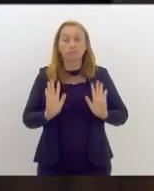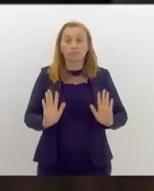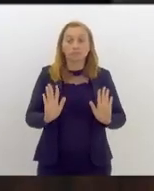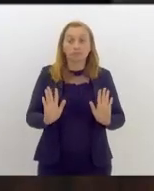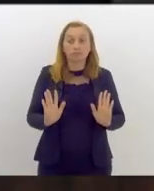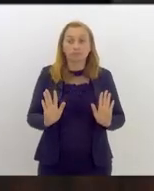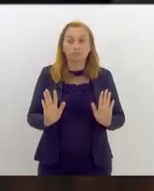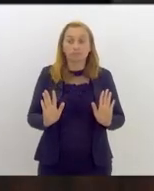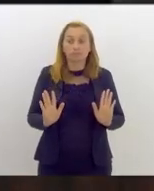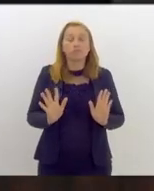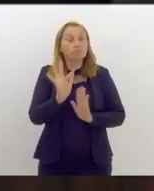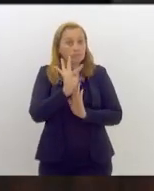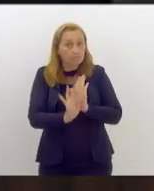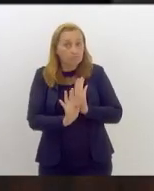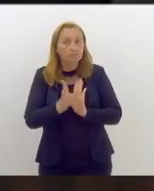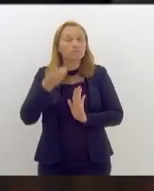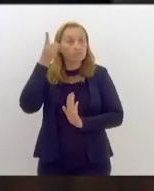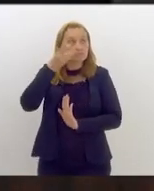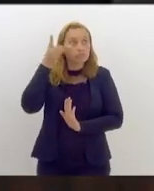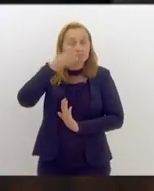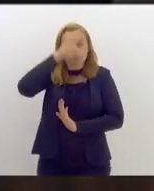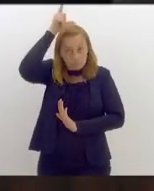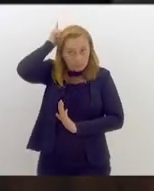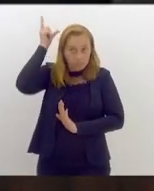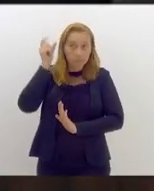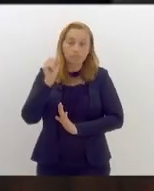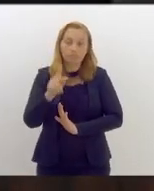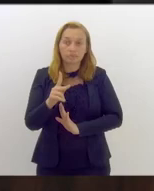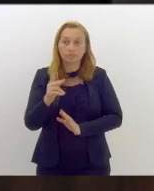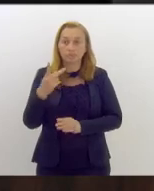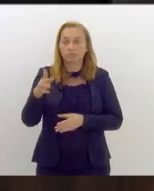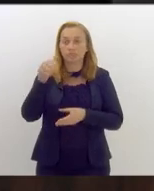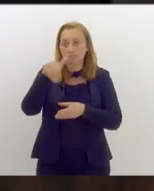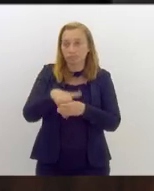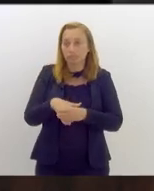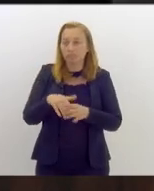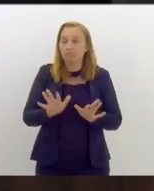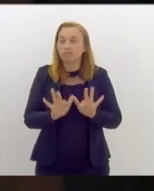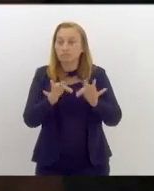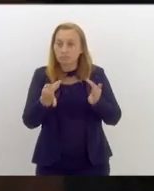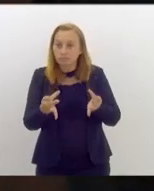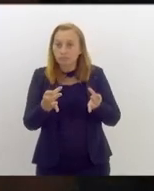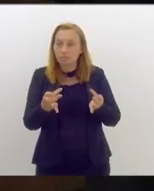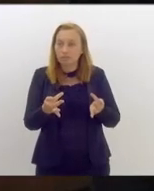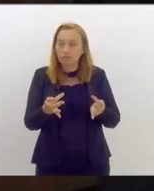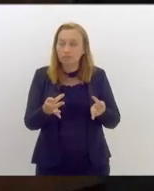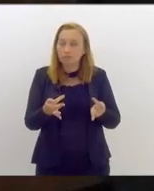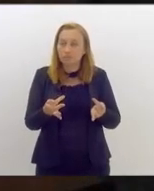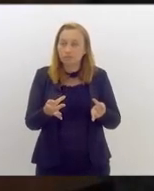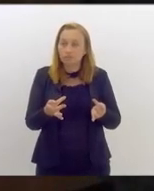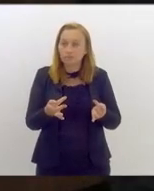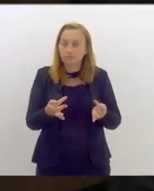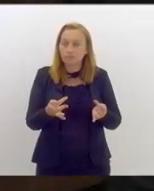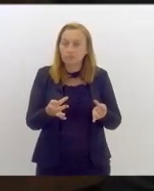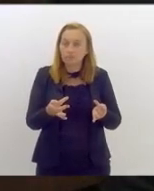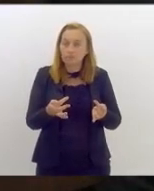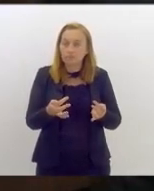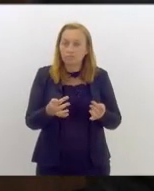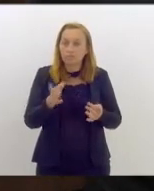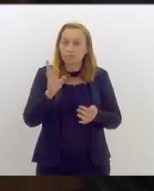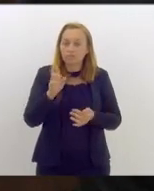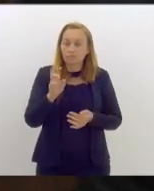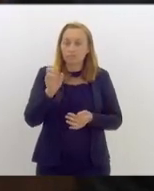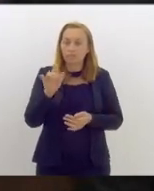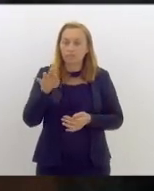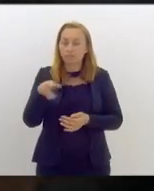então é o texto do deputado Luiz que será o voto de vossa excelência o voto é simples é simplesmente para incidência na remuneração